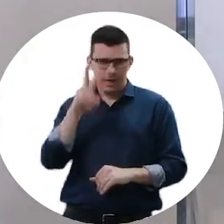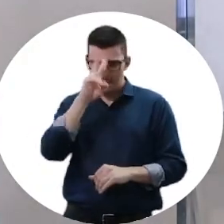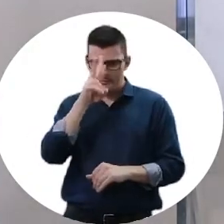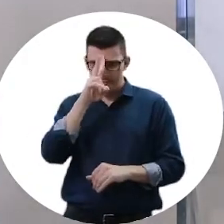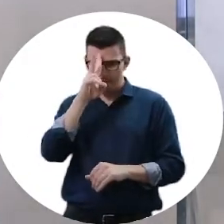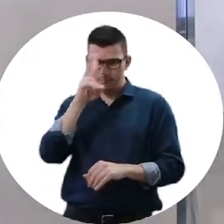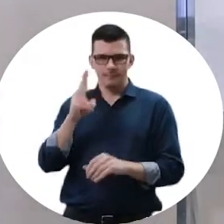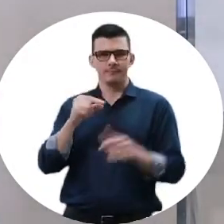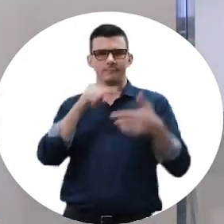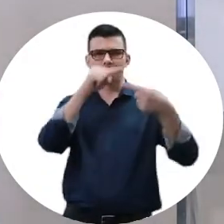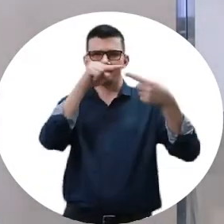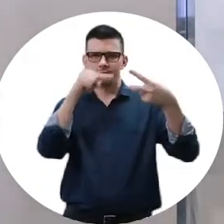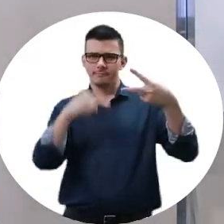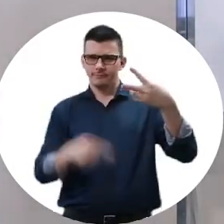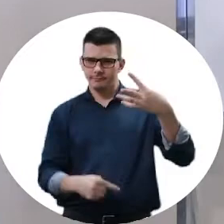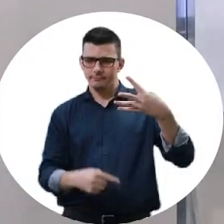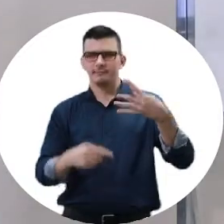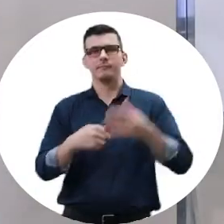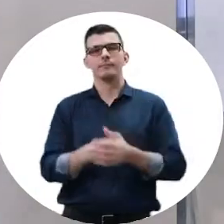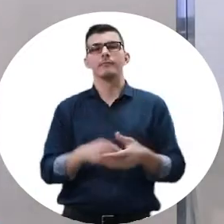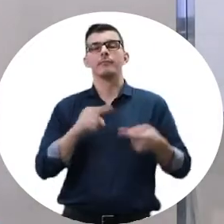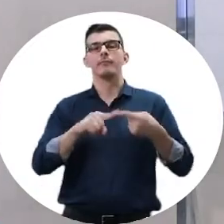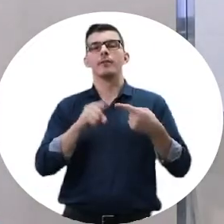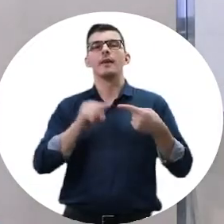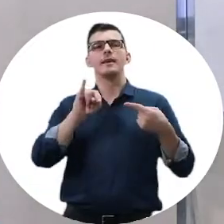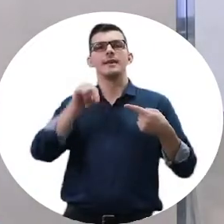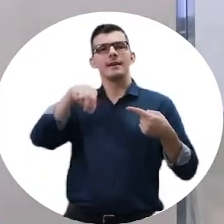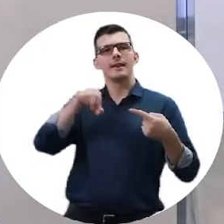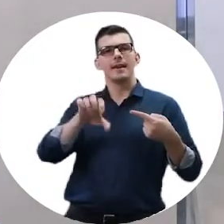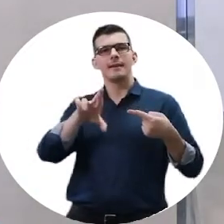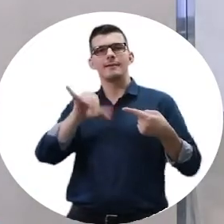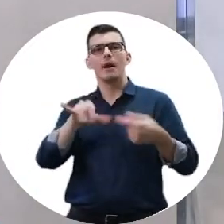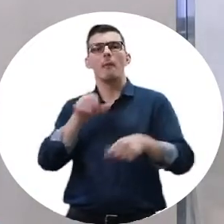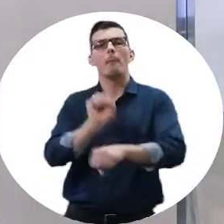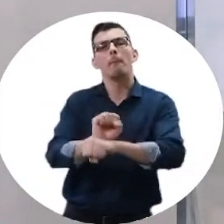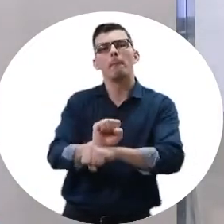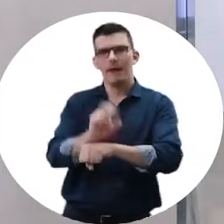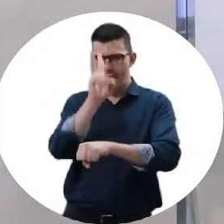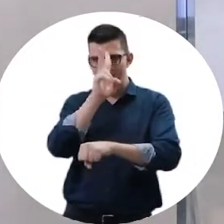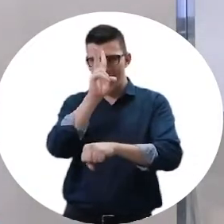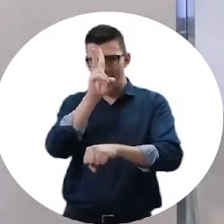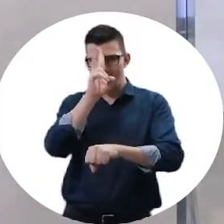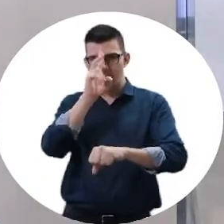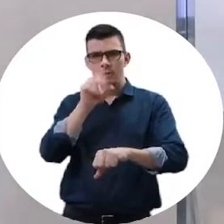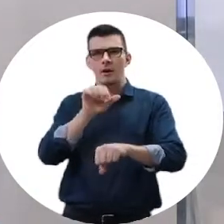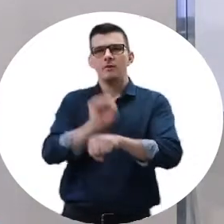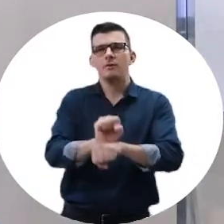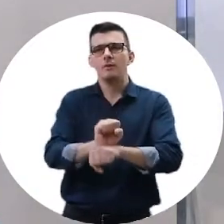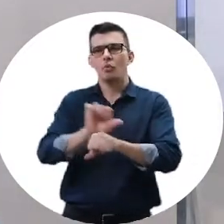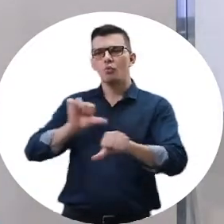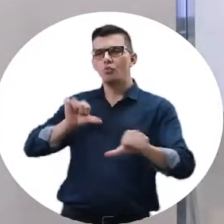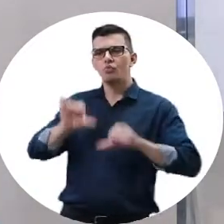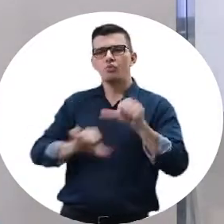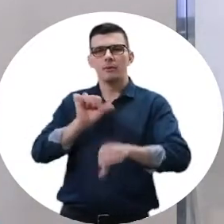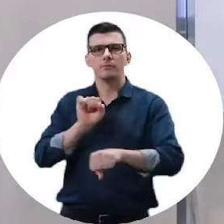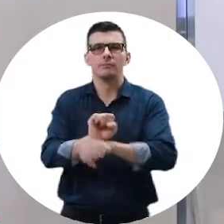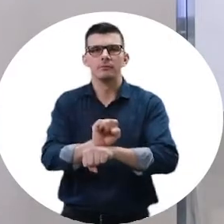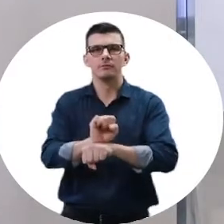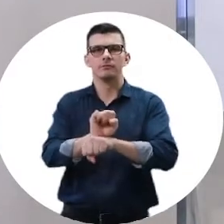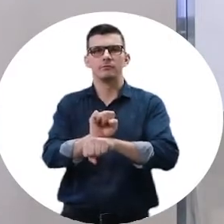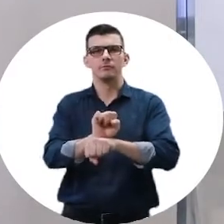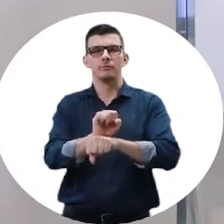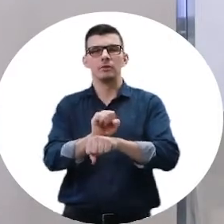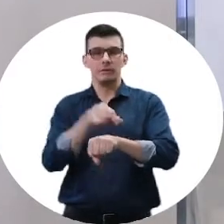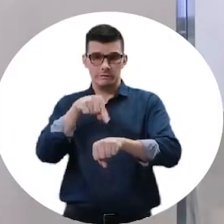Newton. Vamos recapitular rapidinho quais são as leis de Newton? Primeira lei de Newton, lei da inércia, é a tendência natural dos corpos em resistir às mudanças